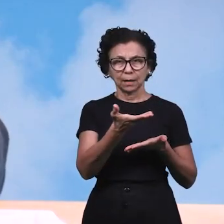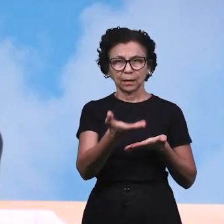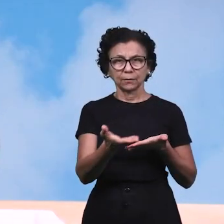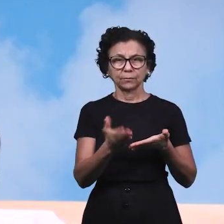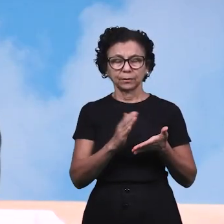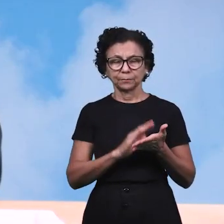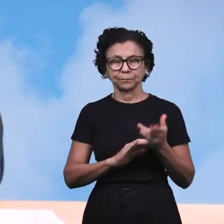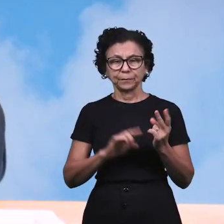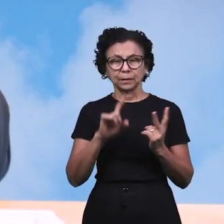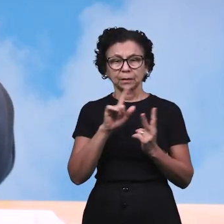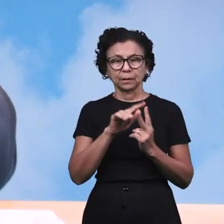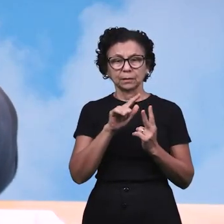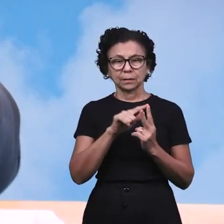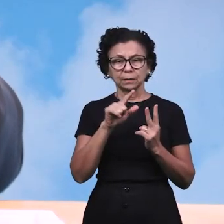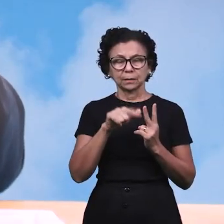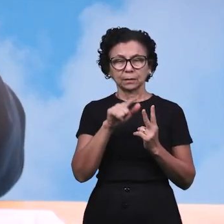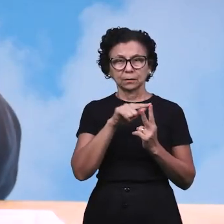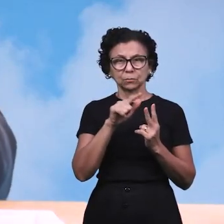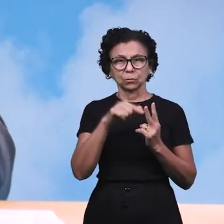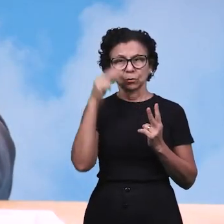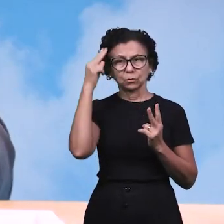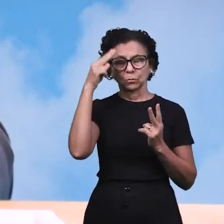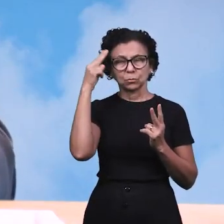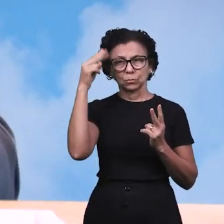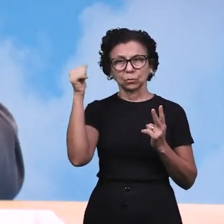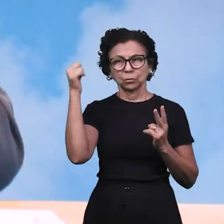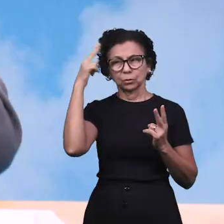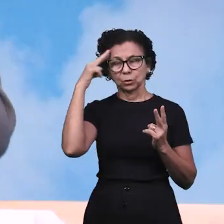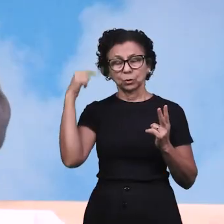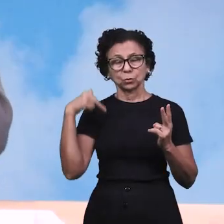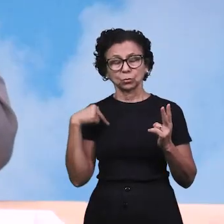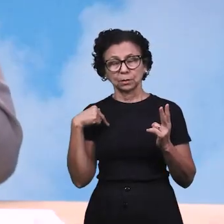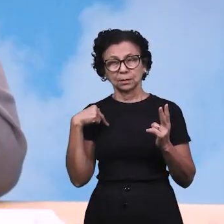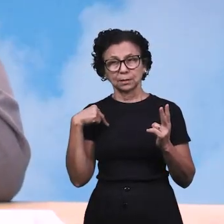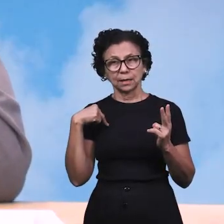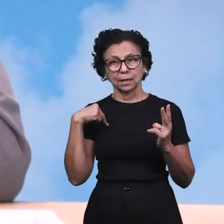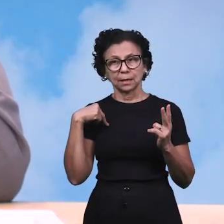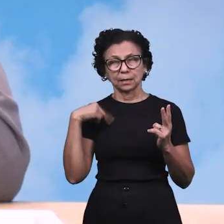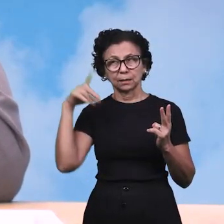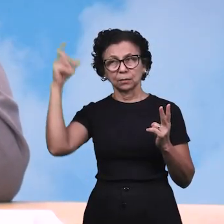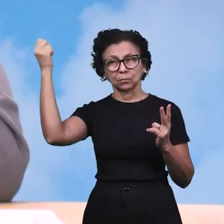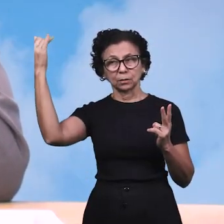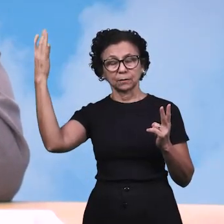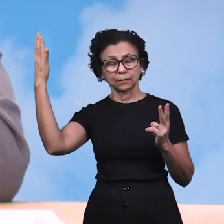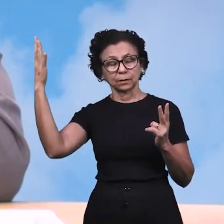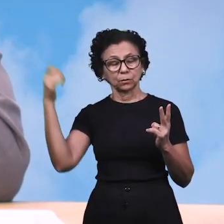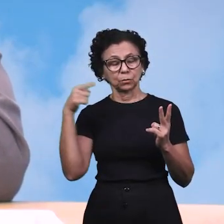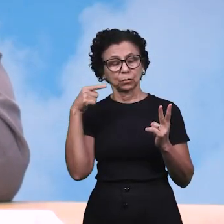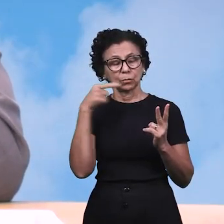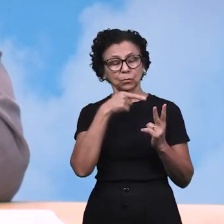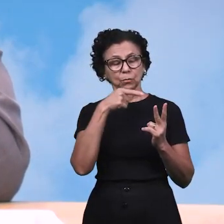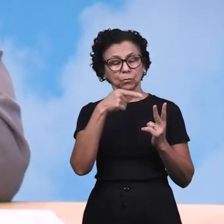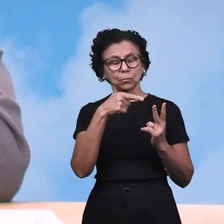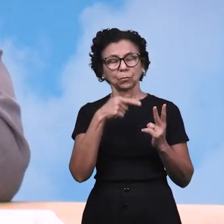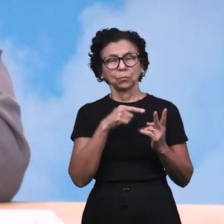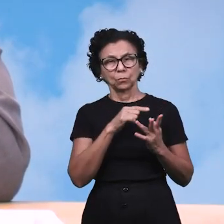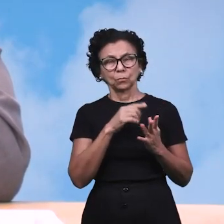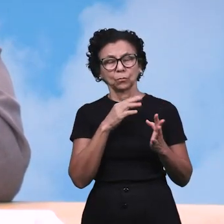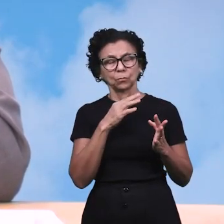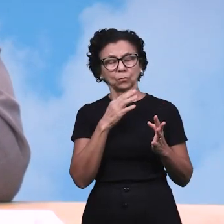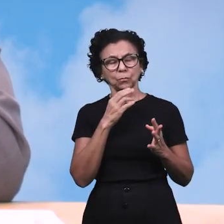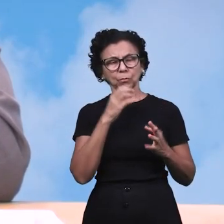o Senhor, o Deus Pai, o Deus Criador. Ele dá um